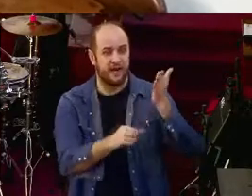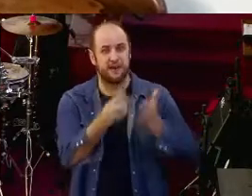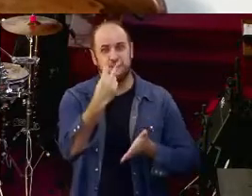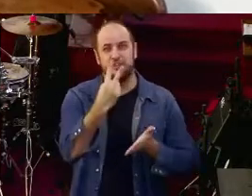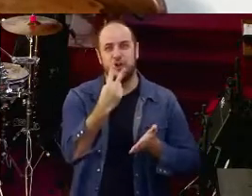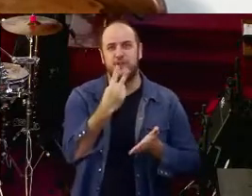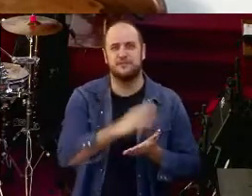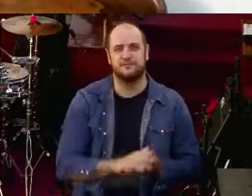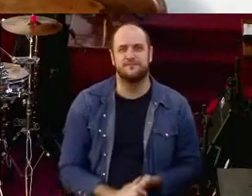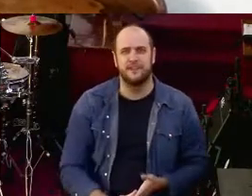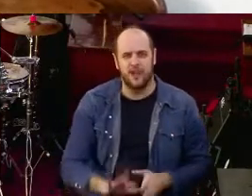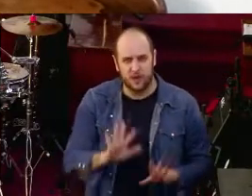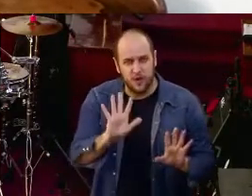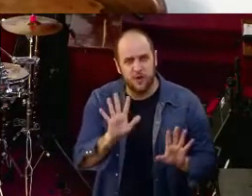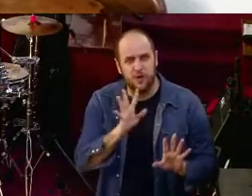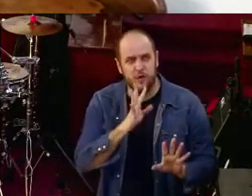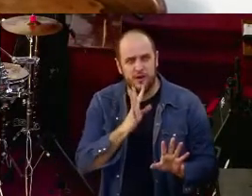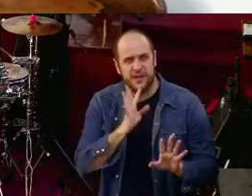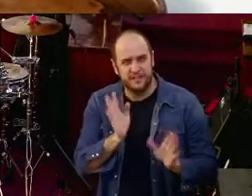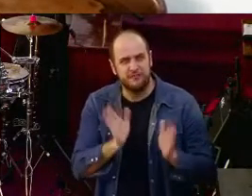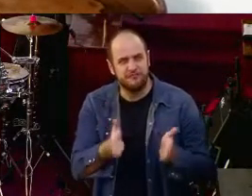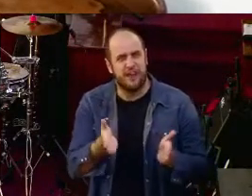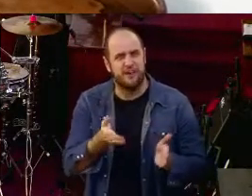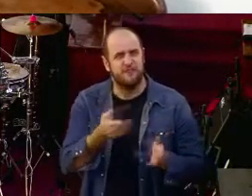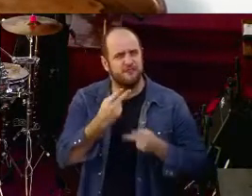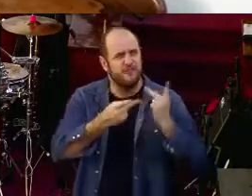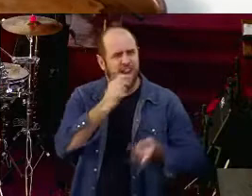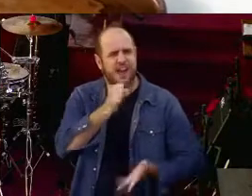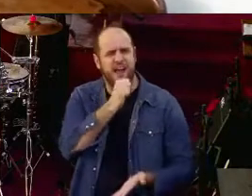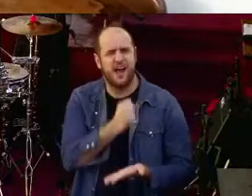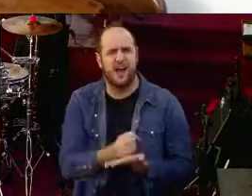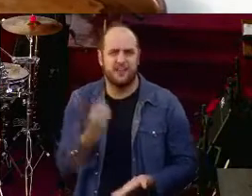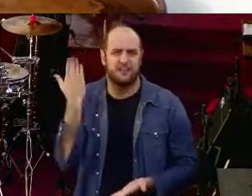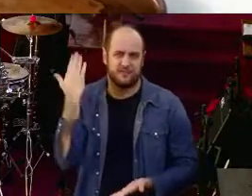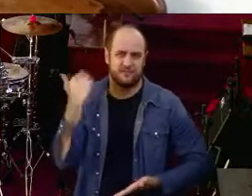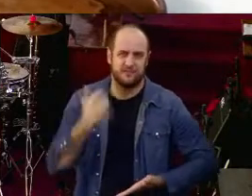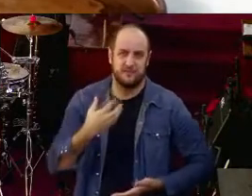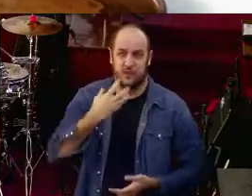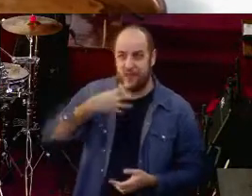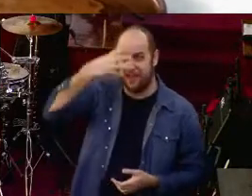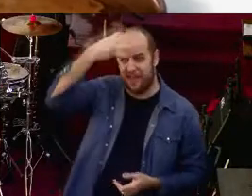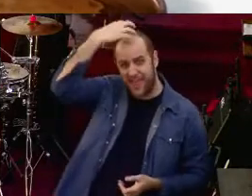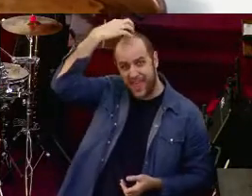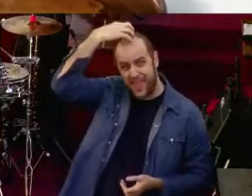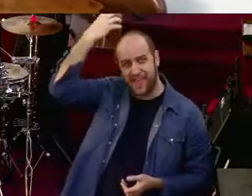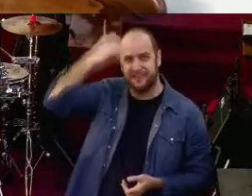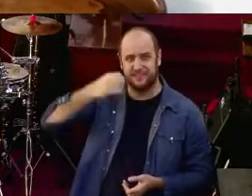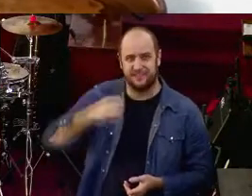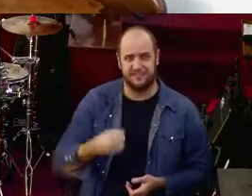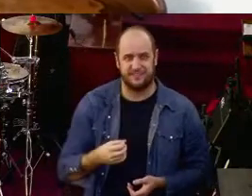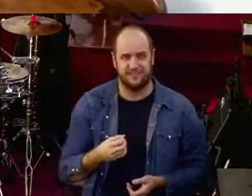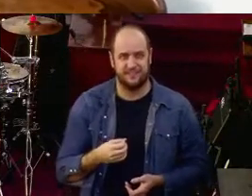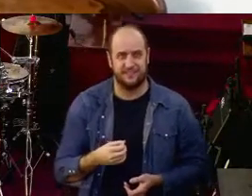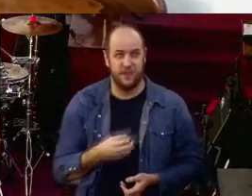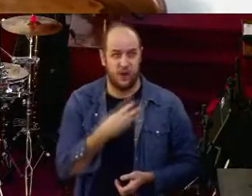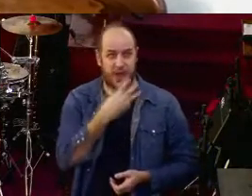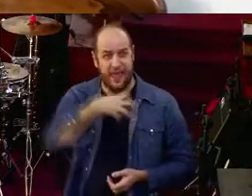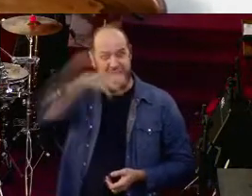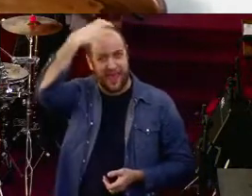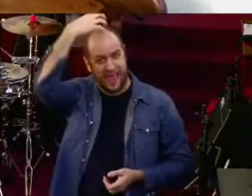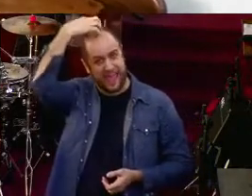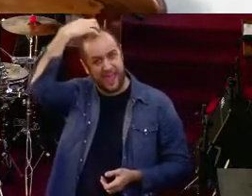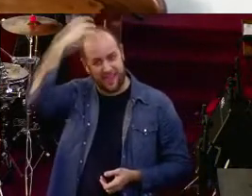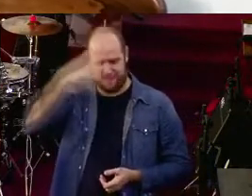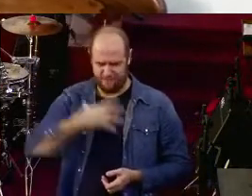para saber que isso já havia sido dito lá atrás. O rei, aquele salmo messiânico, o Salmo 2, o rei é considerado